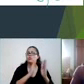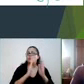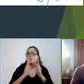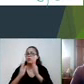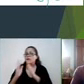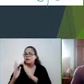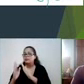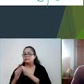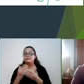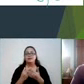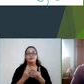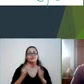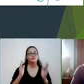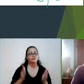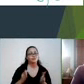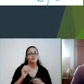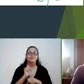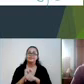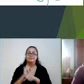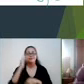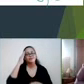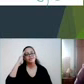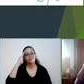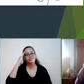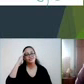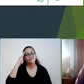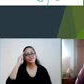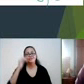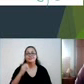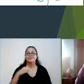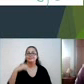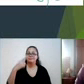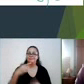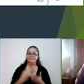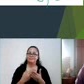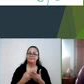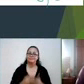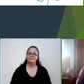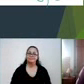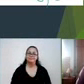Essa é a nossa aula de hoje, pessoal. Espero que vocês tenham entendido. Até a nossa próxima aula.